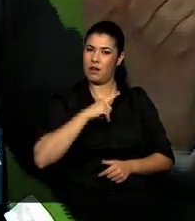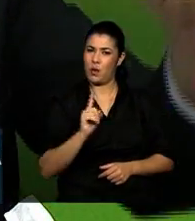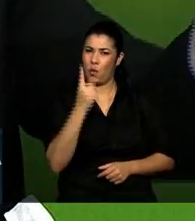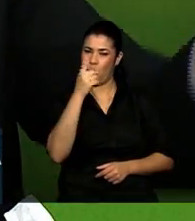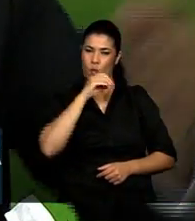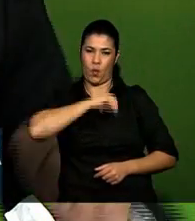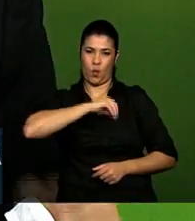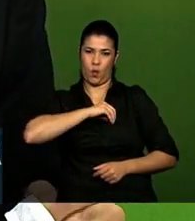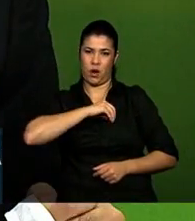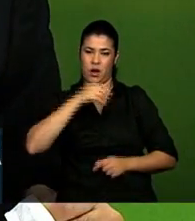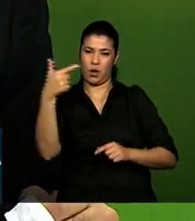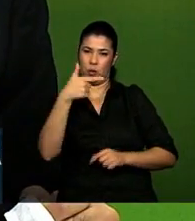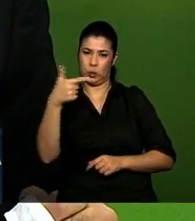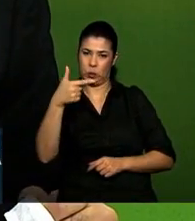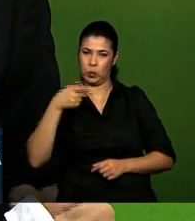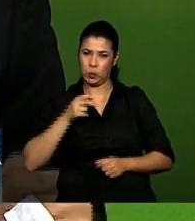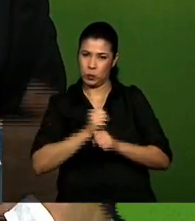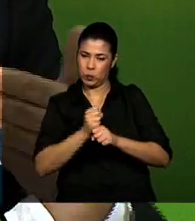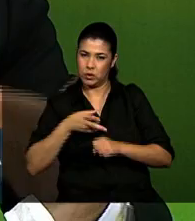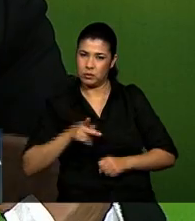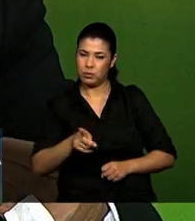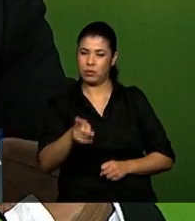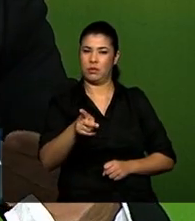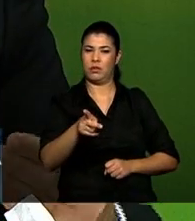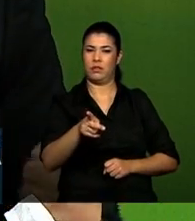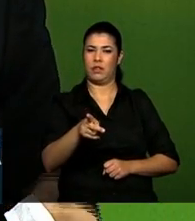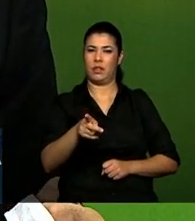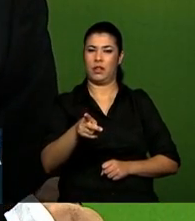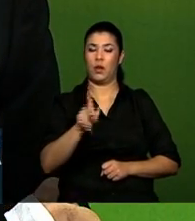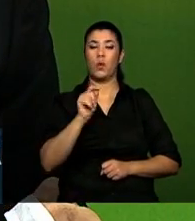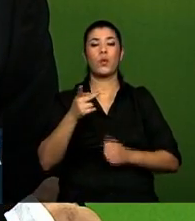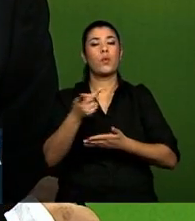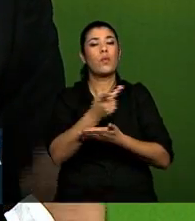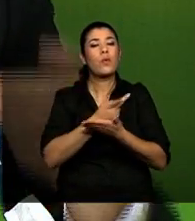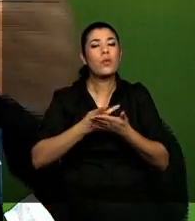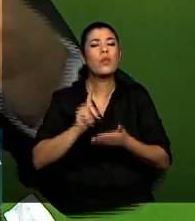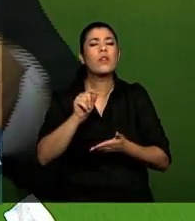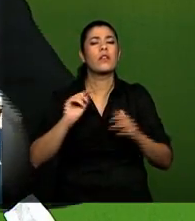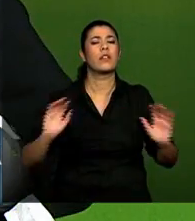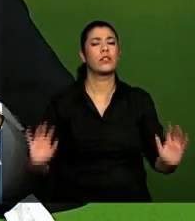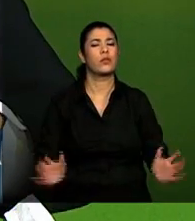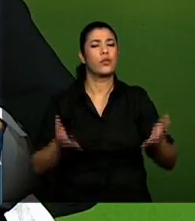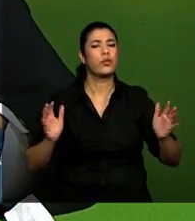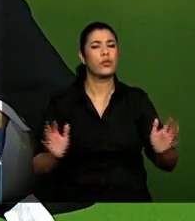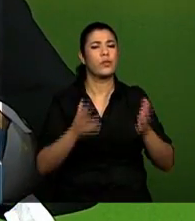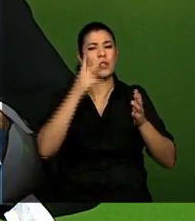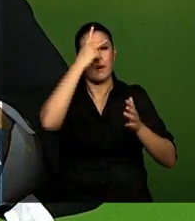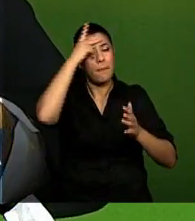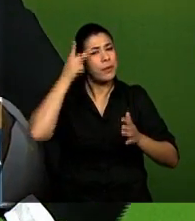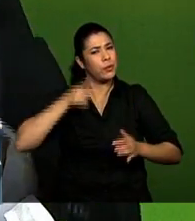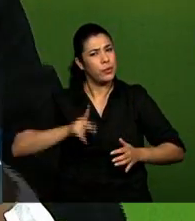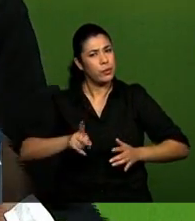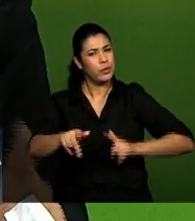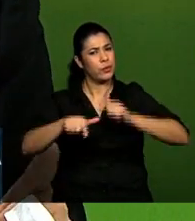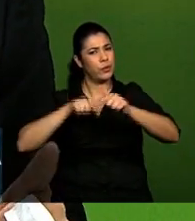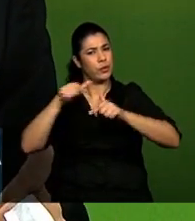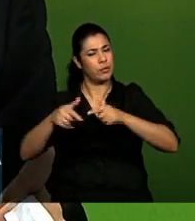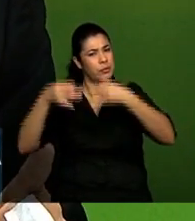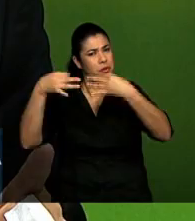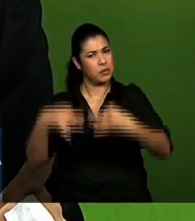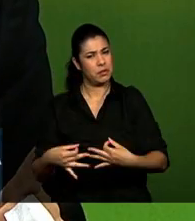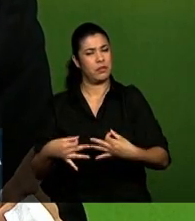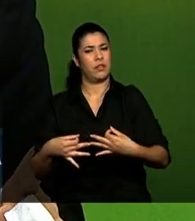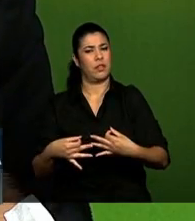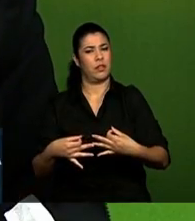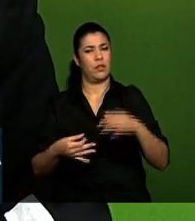no ano segundo ano subsequente o que nós estamos buscando estimular é a manutenção no ambiente de trabalho nós estamos